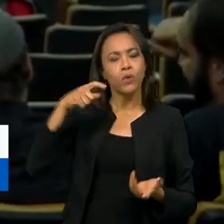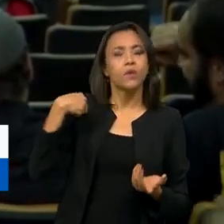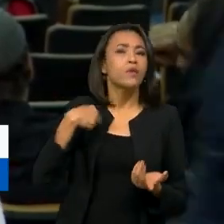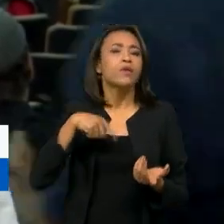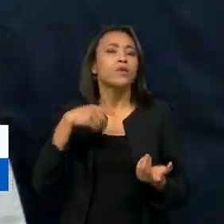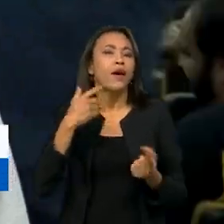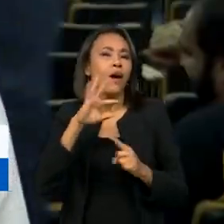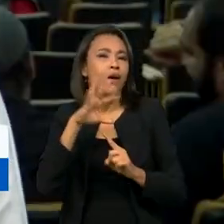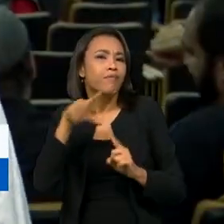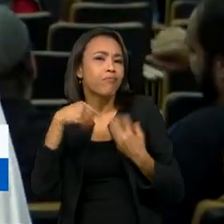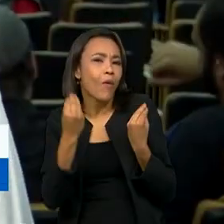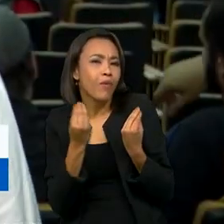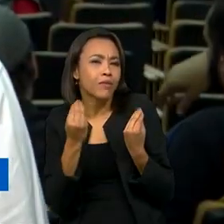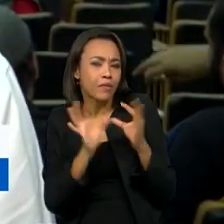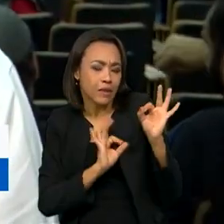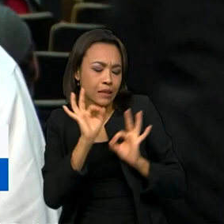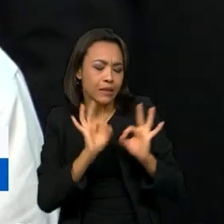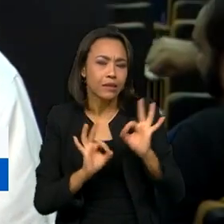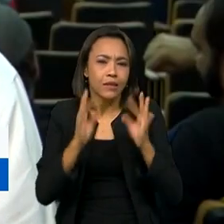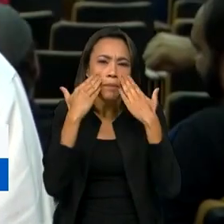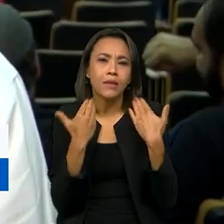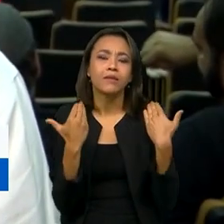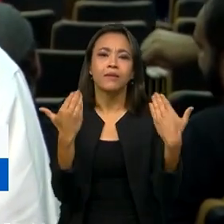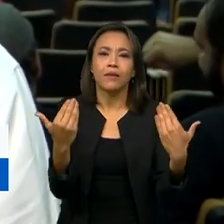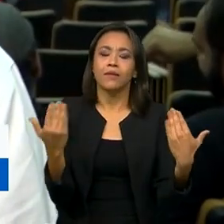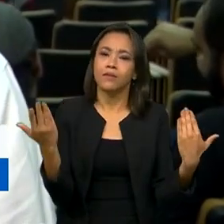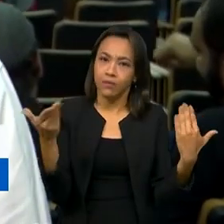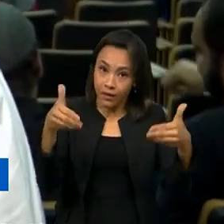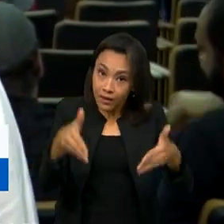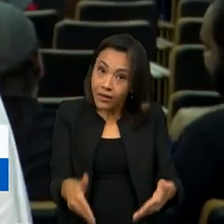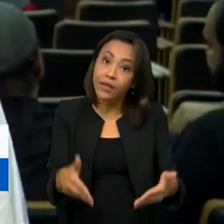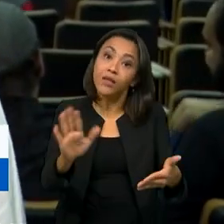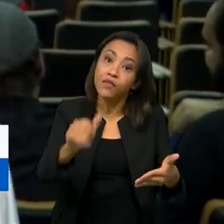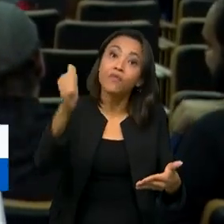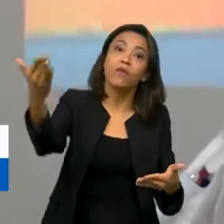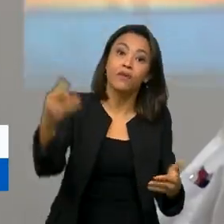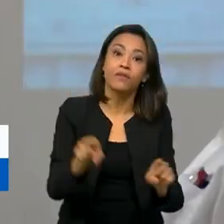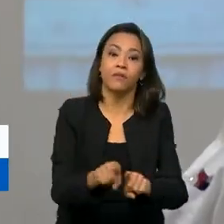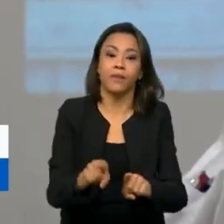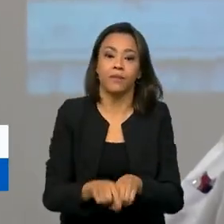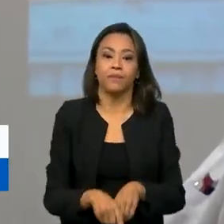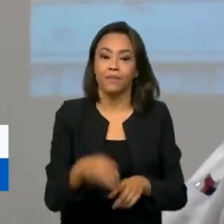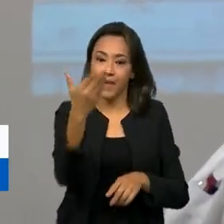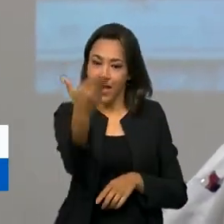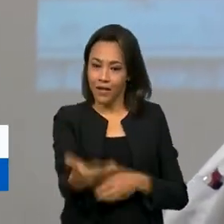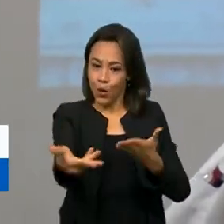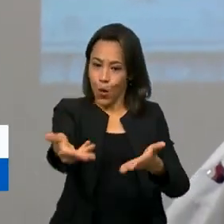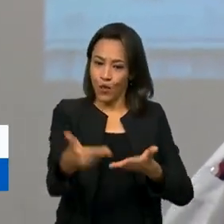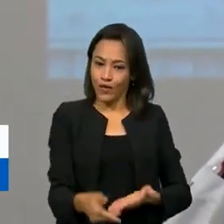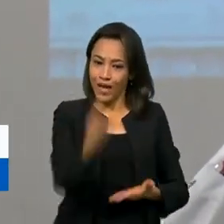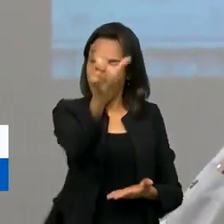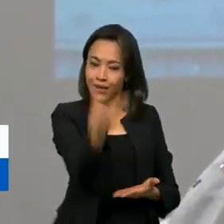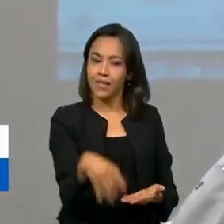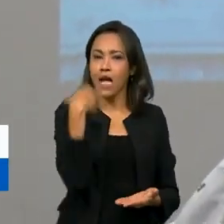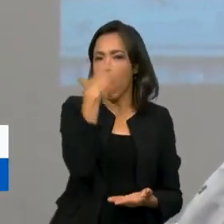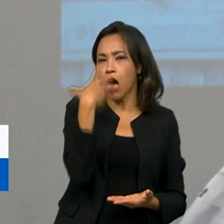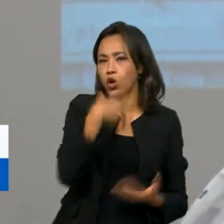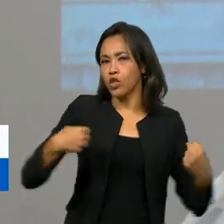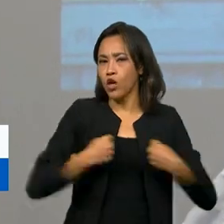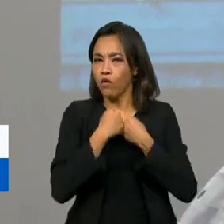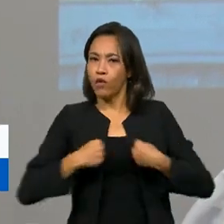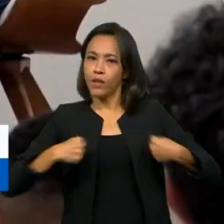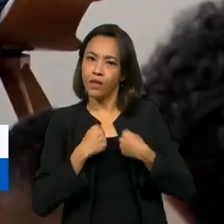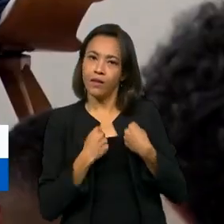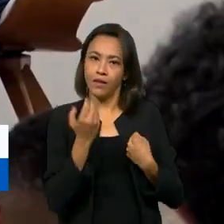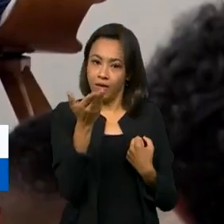novos cenários musicais que se apresentam aqui localmente, mas fora daqui também. Entre os convidados estava o cantor e sanfoneiro